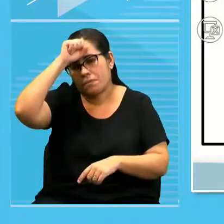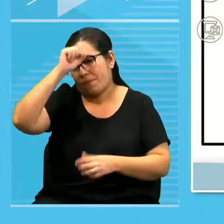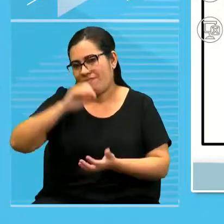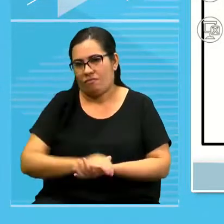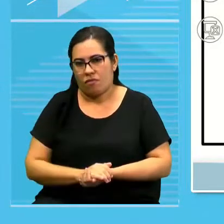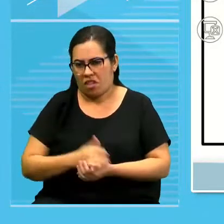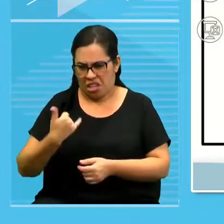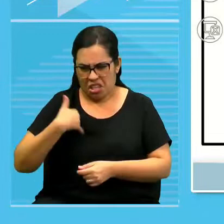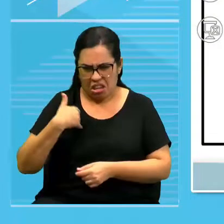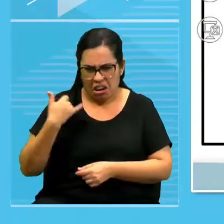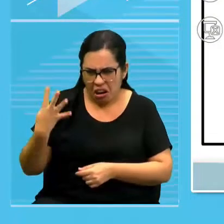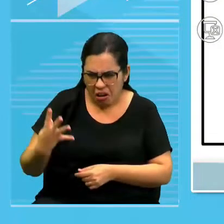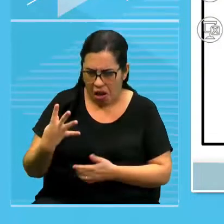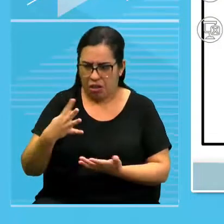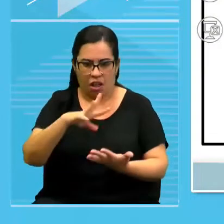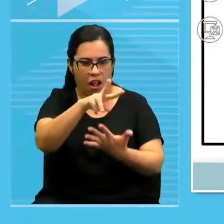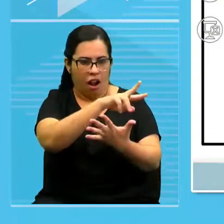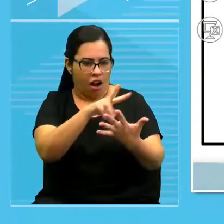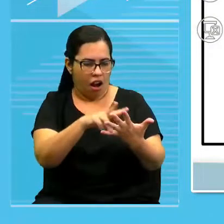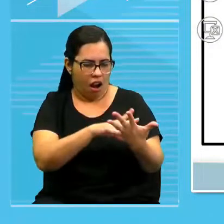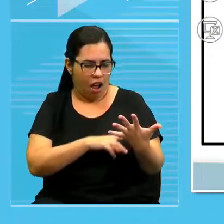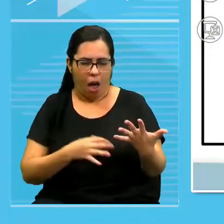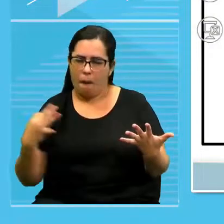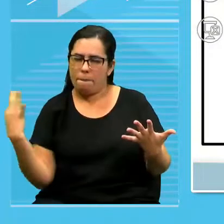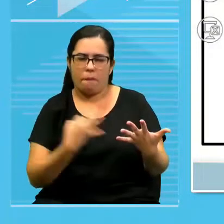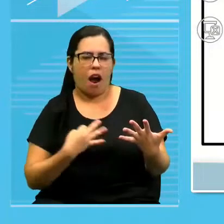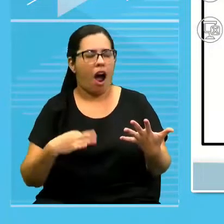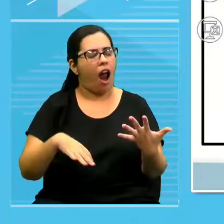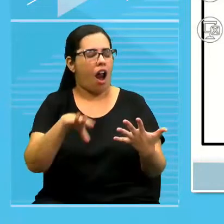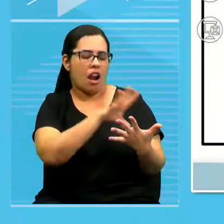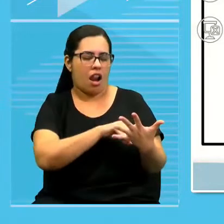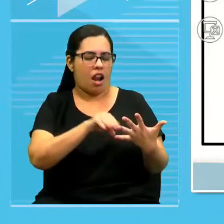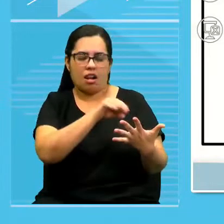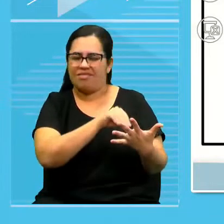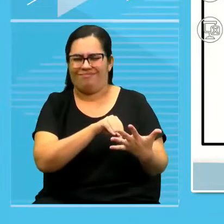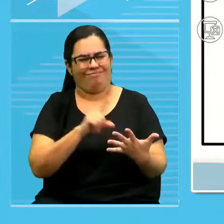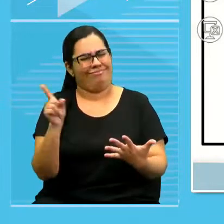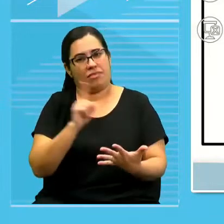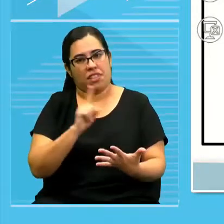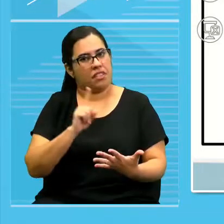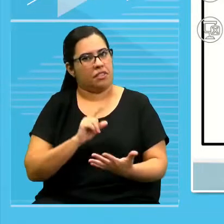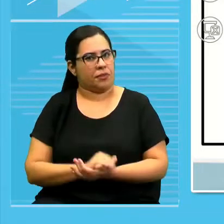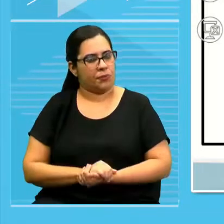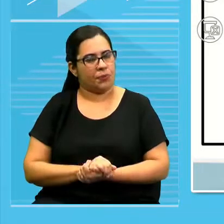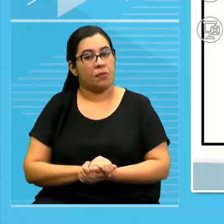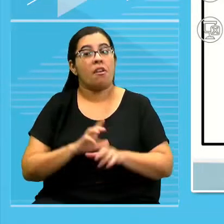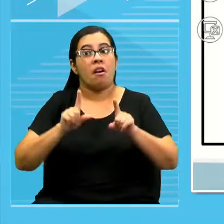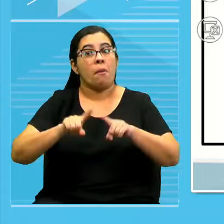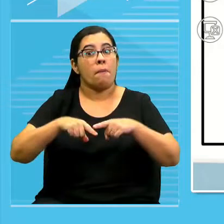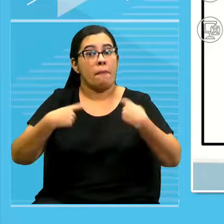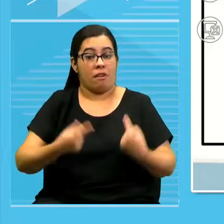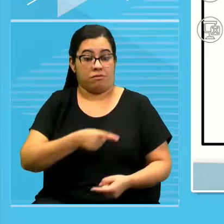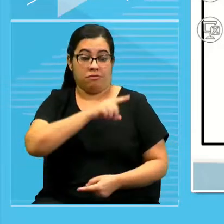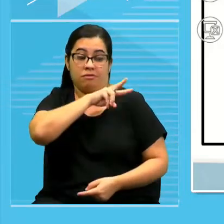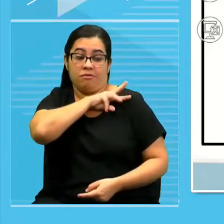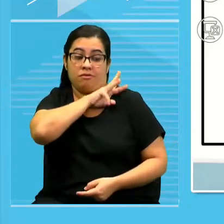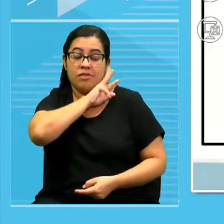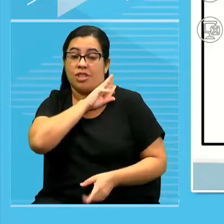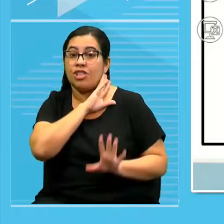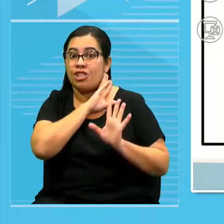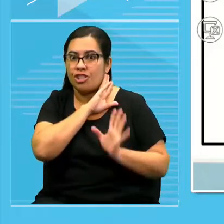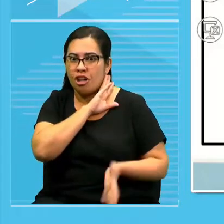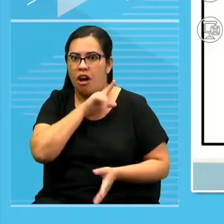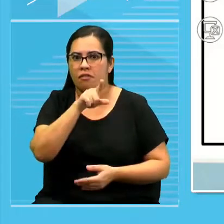ela vai ler aquele texto perfeitamente Claro que não mas no ensino médio a professora chega com o texto e tu vai ter capacidade